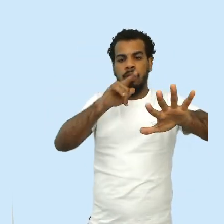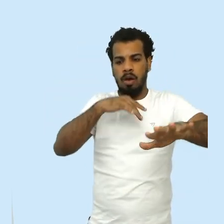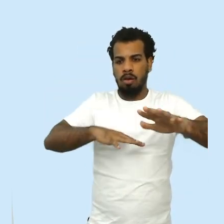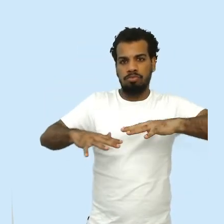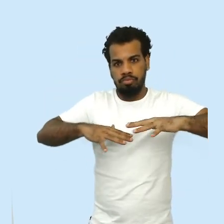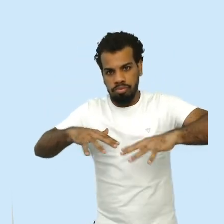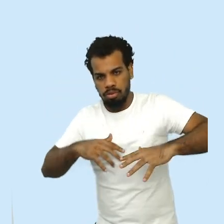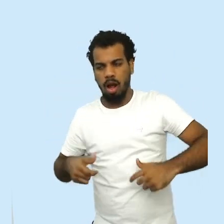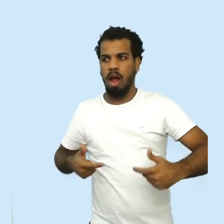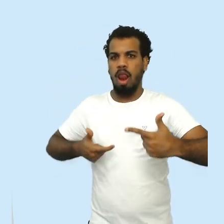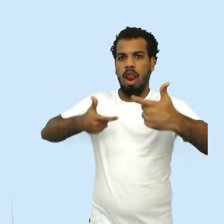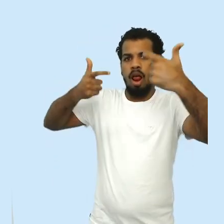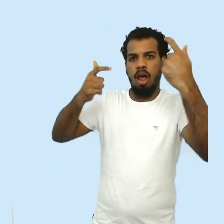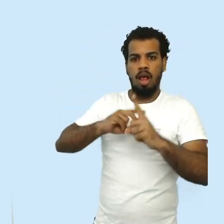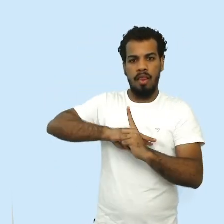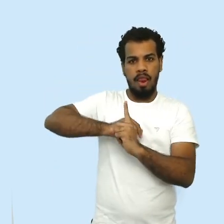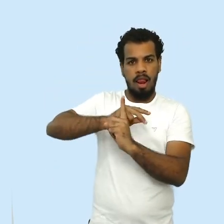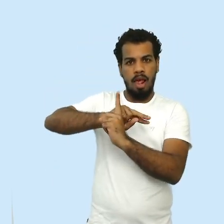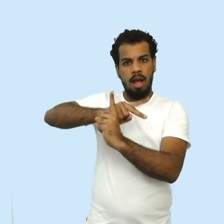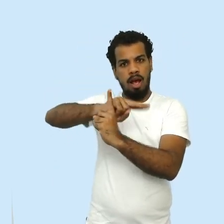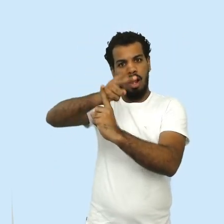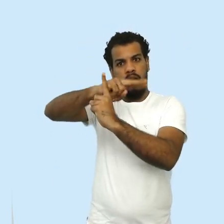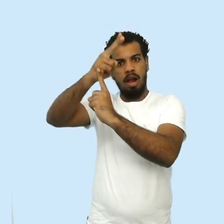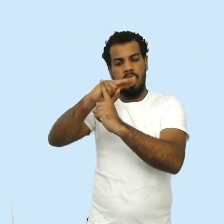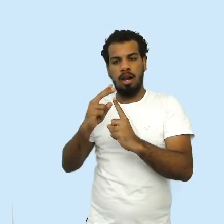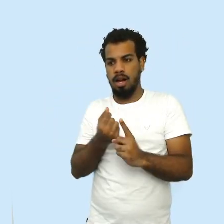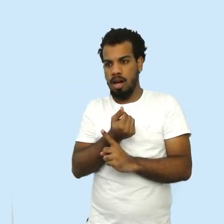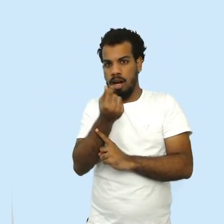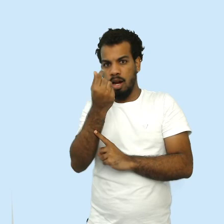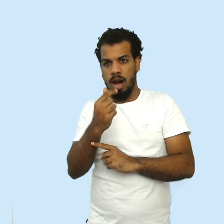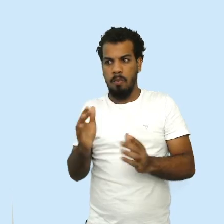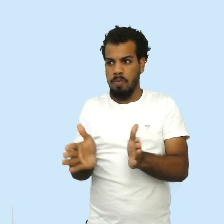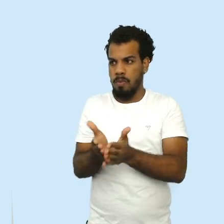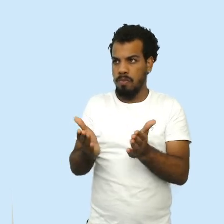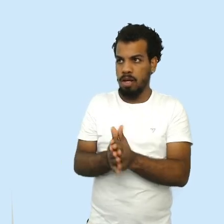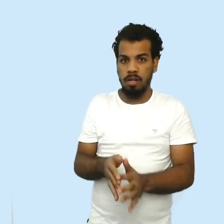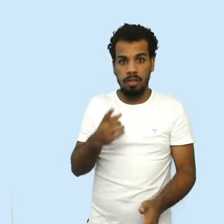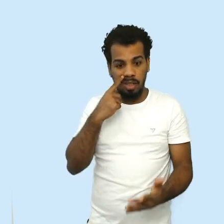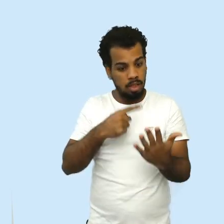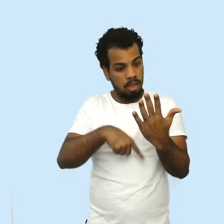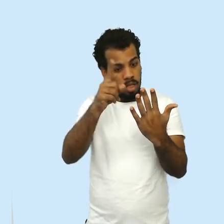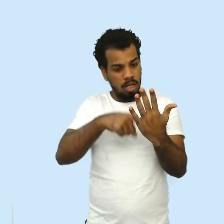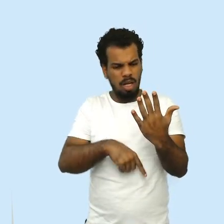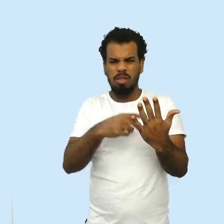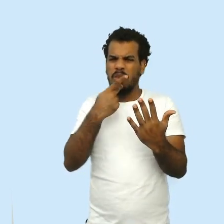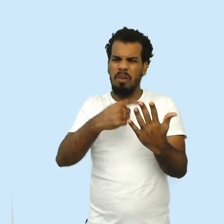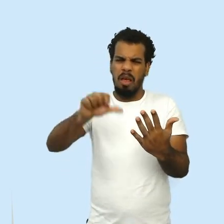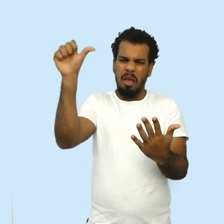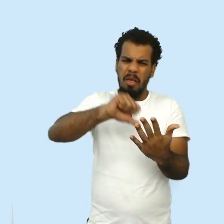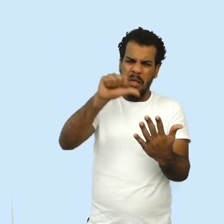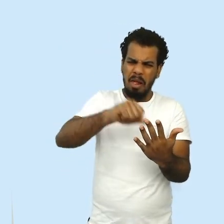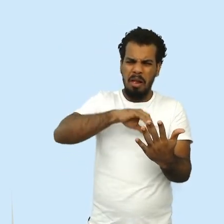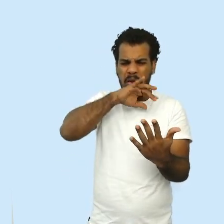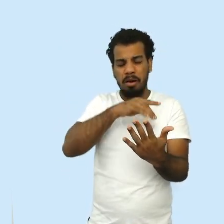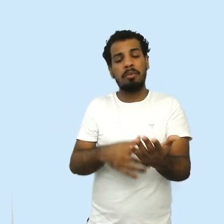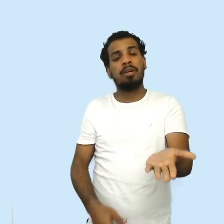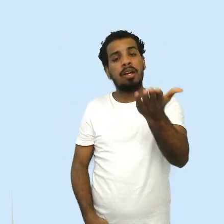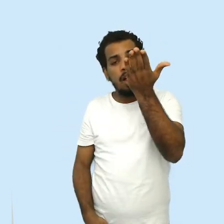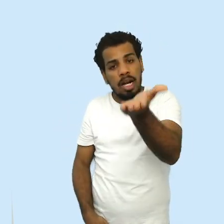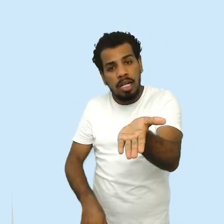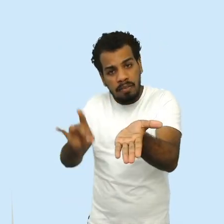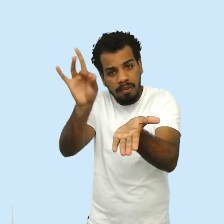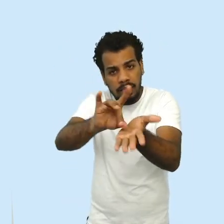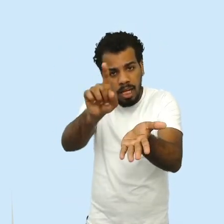terremoto, guerra, inflação, aumento dos preços, pobreza, você fica, poxa, mas o jornal só fala coisa ruim. Mas é essa a